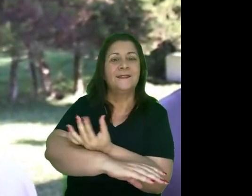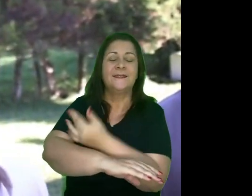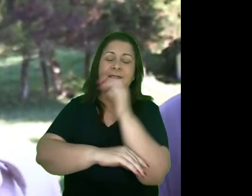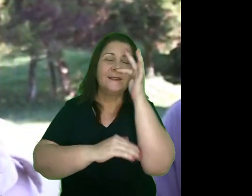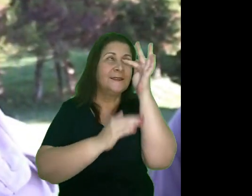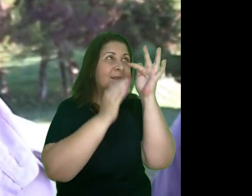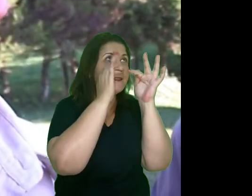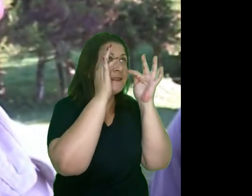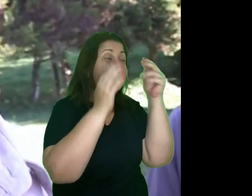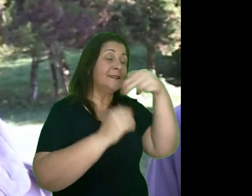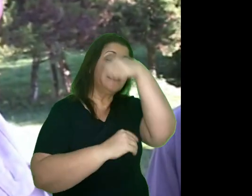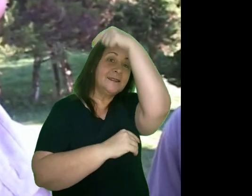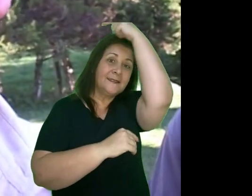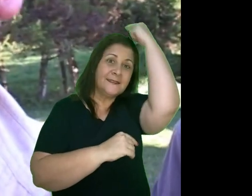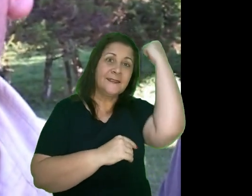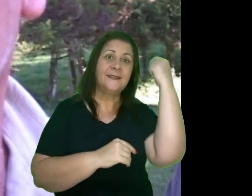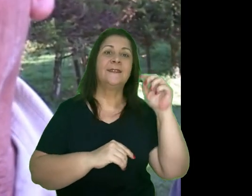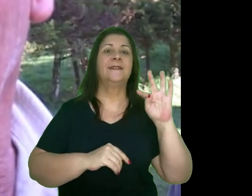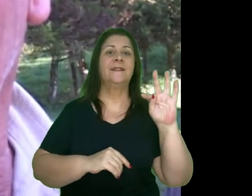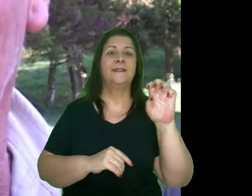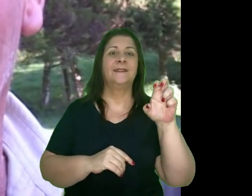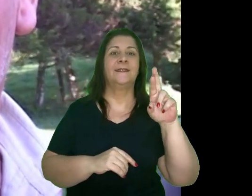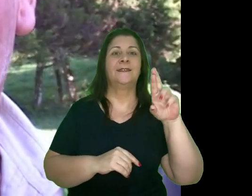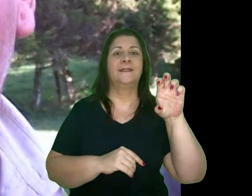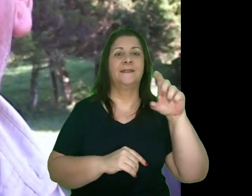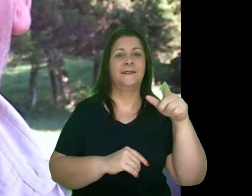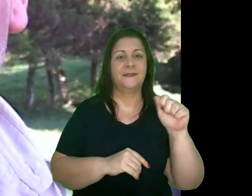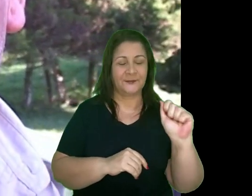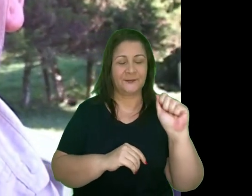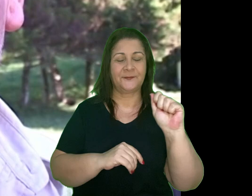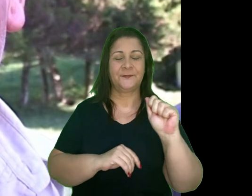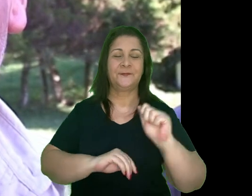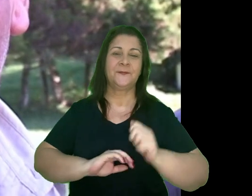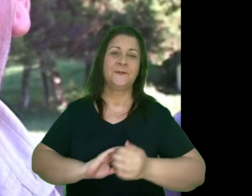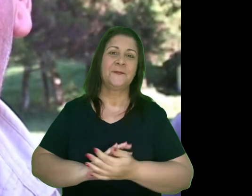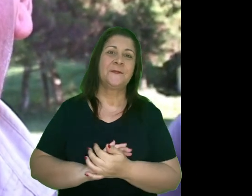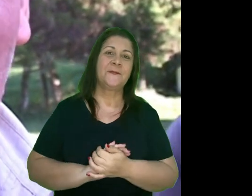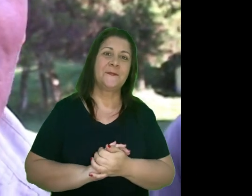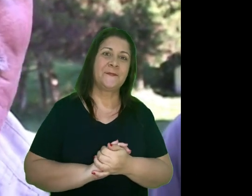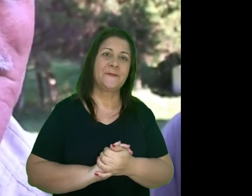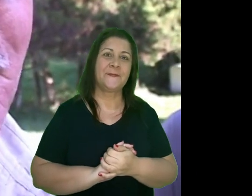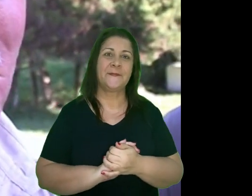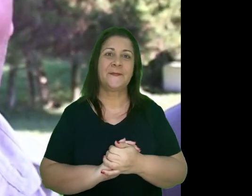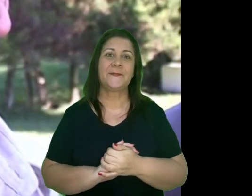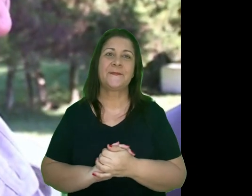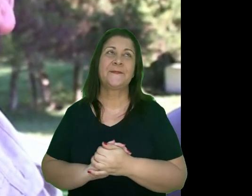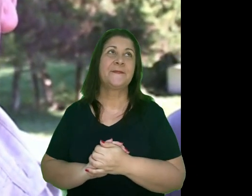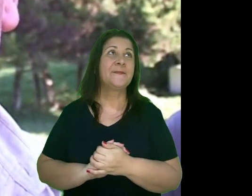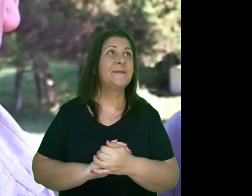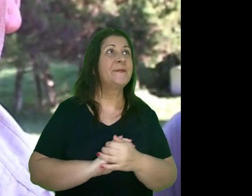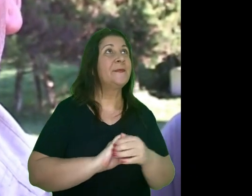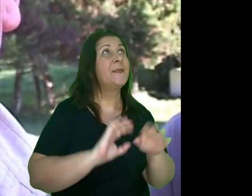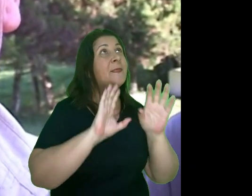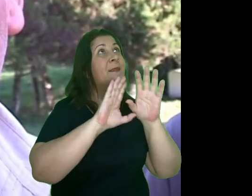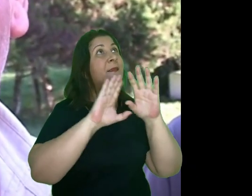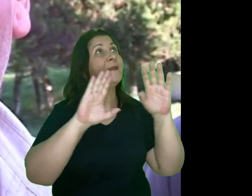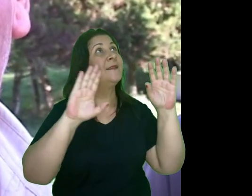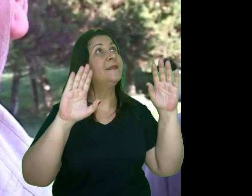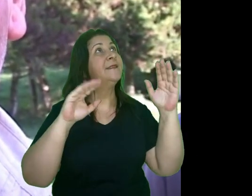jardim, é o jardim de Santa Teresa. Esteiro